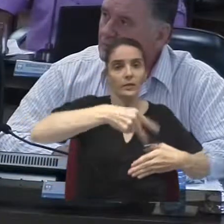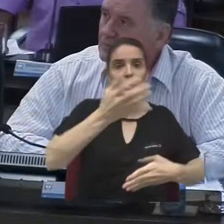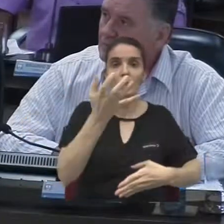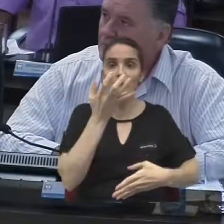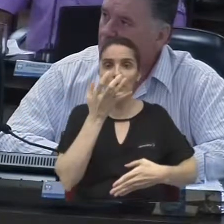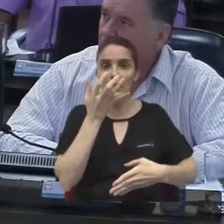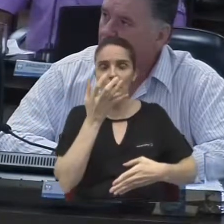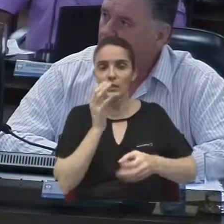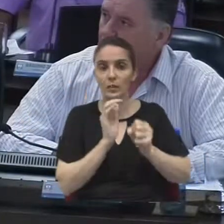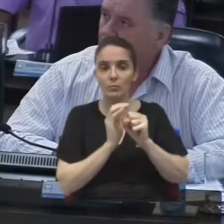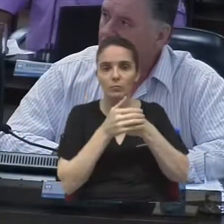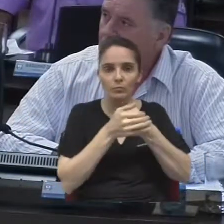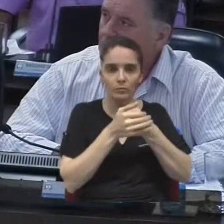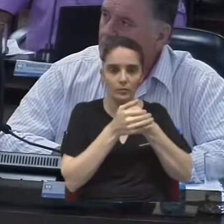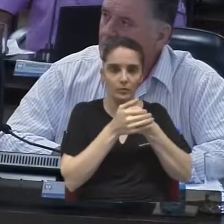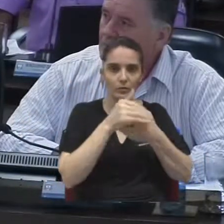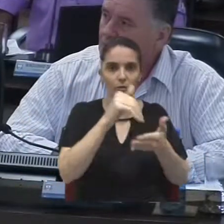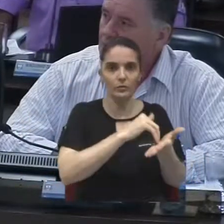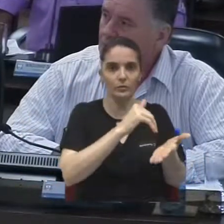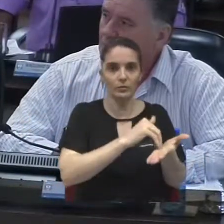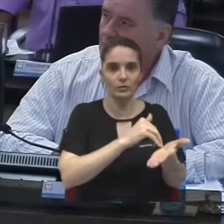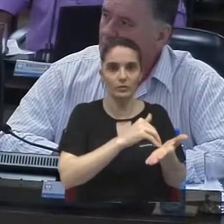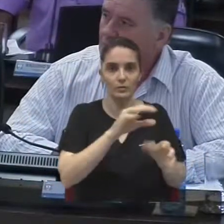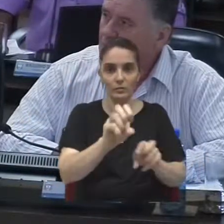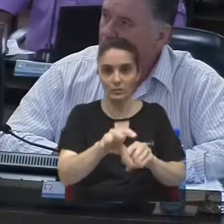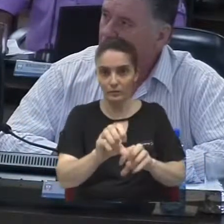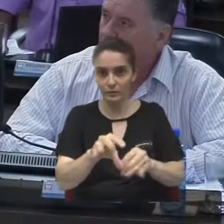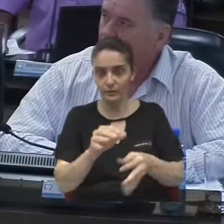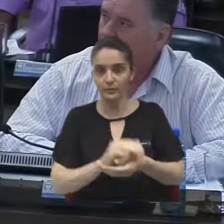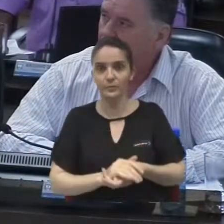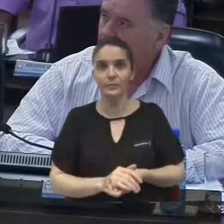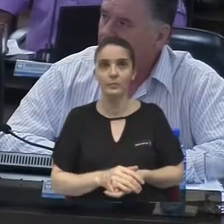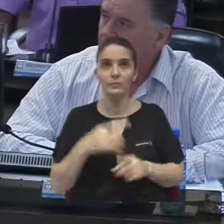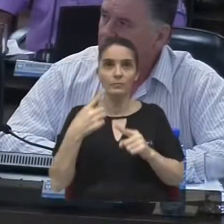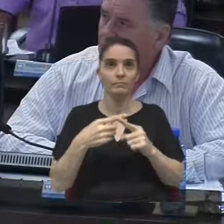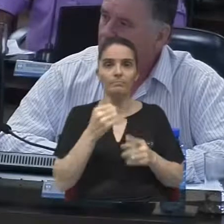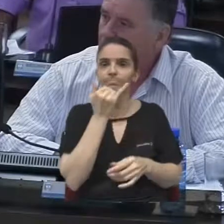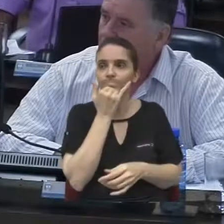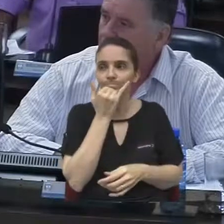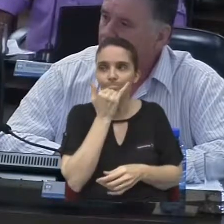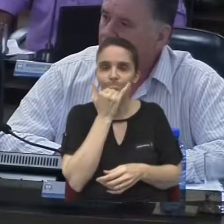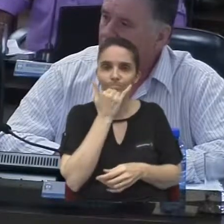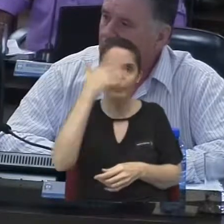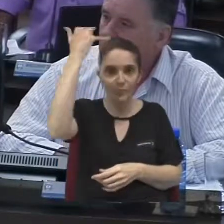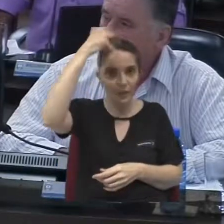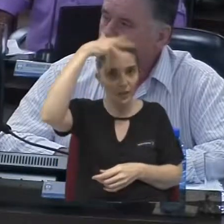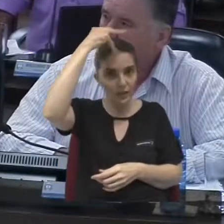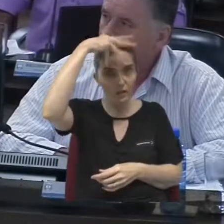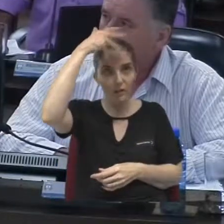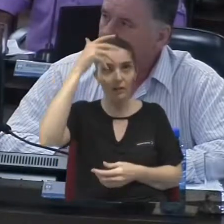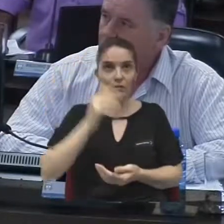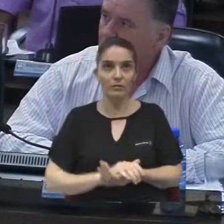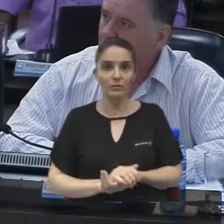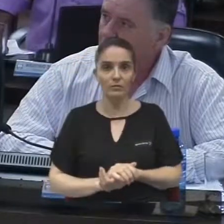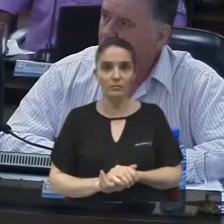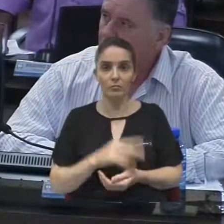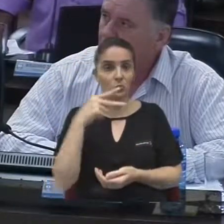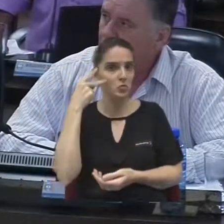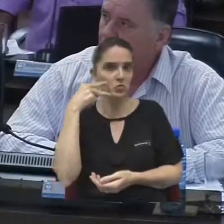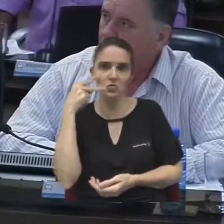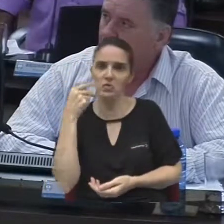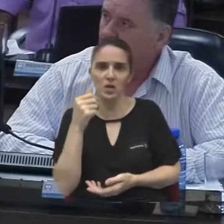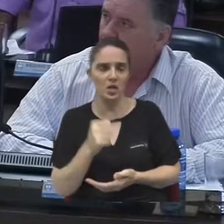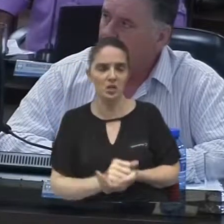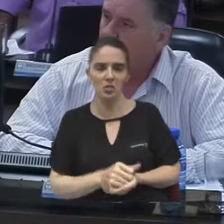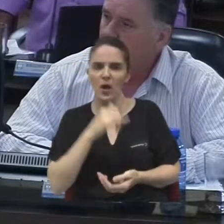Educação. Porque hoje está indefensável. Esse tipo de coisa, desculpa, vereadora Érica Tanque, não são vocês que têm que apanhar. Eu